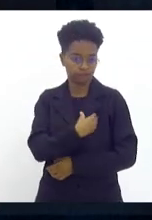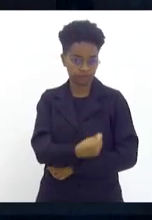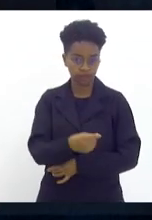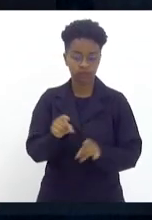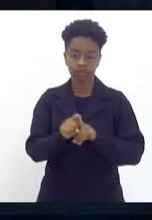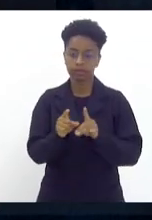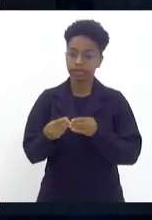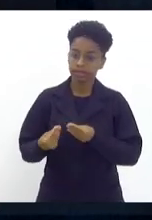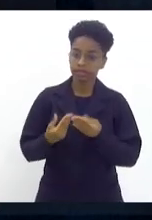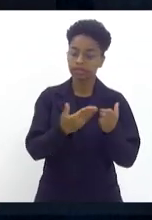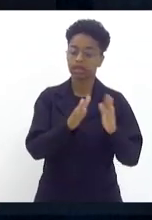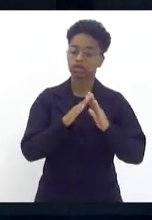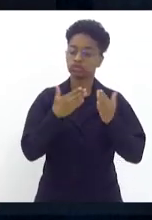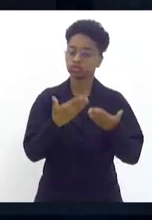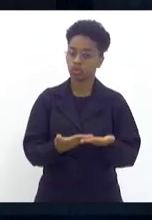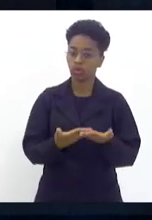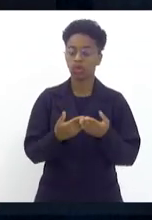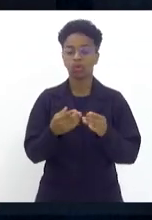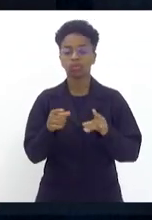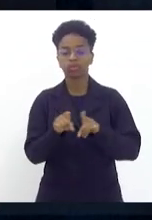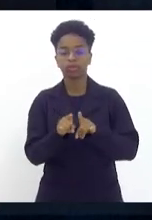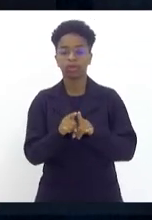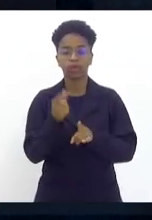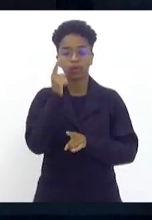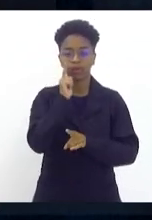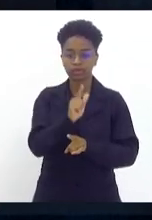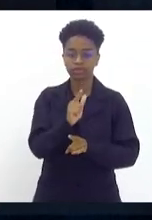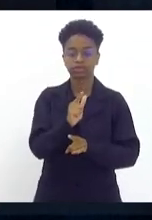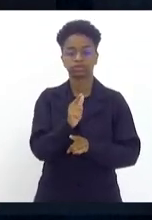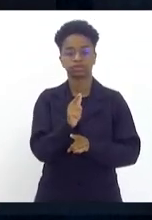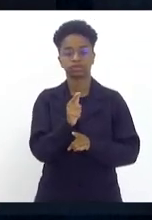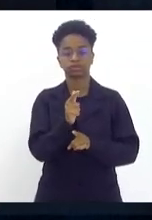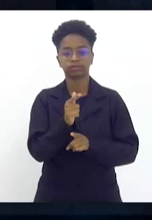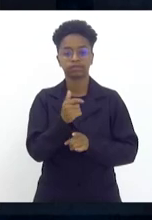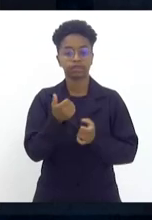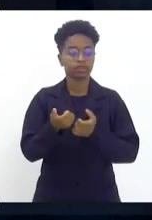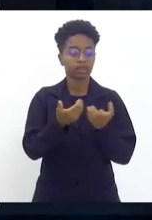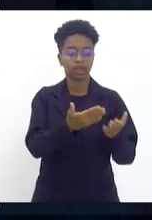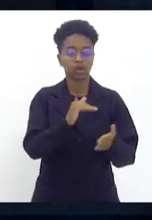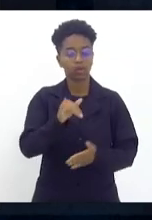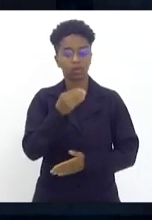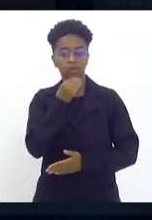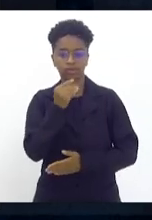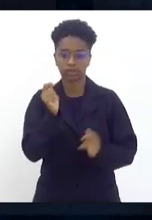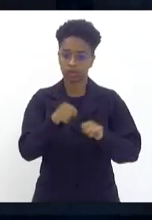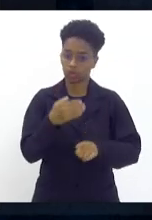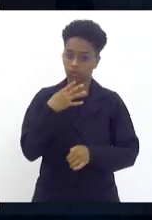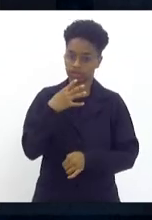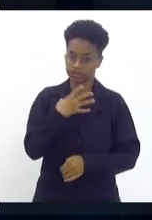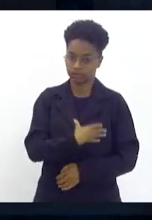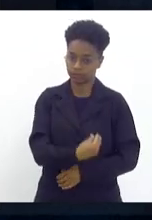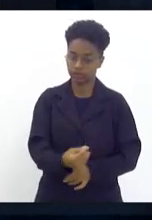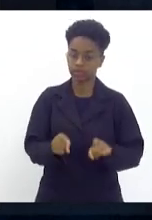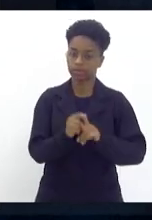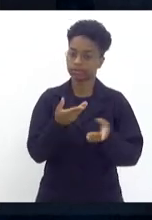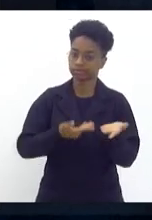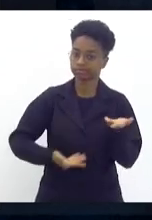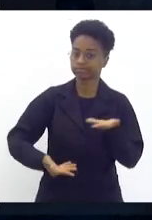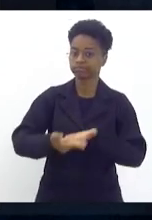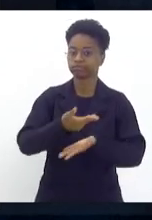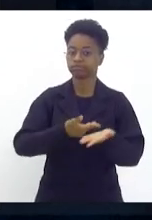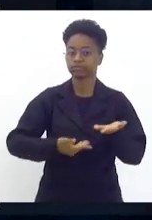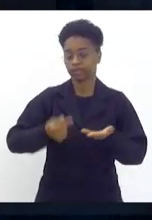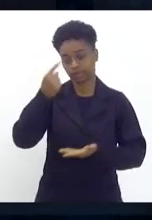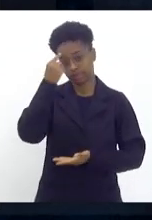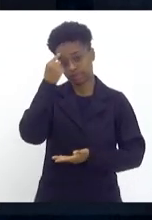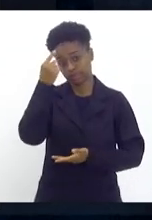escola, né, dar o seu filho a conhecer, dar à escola a conhecer o seu filho, para que possam trocar ideias.